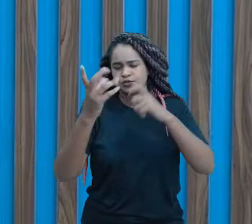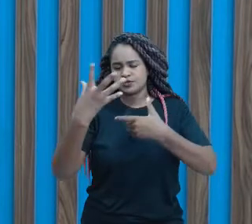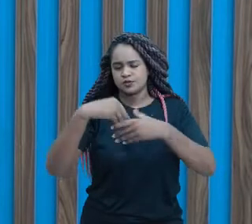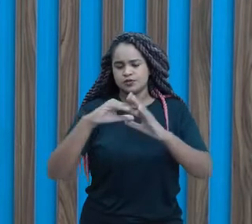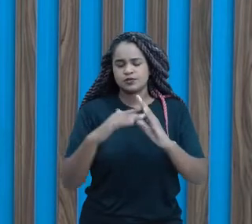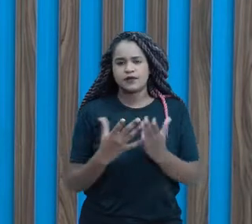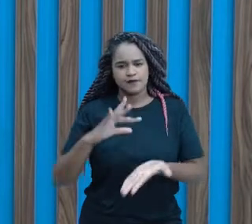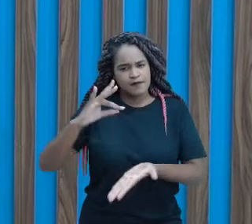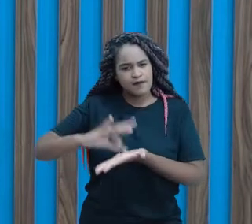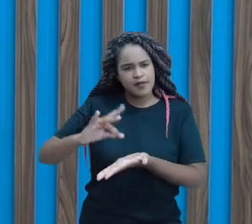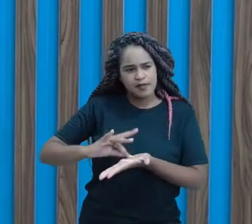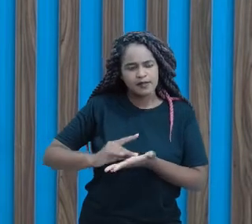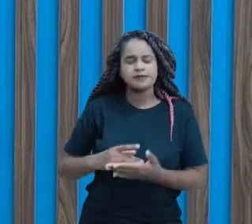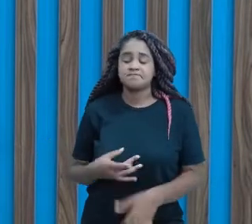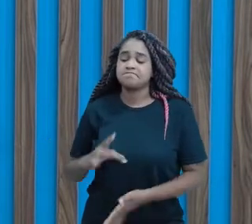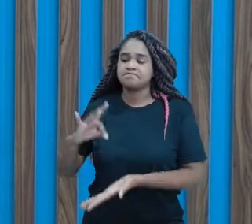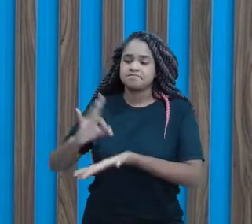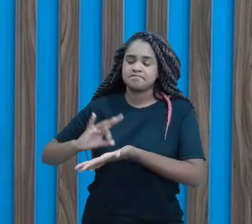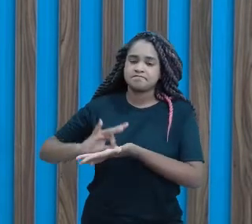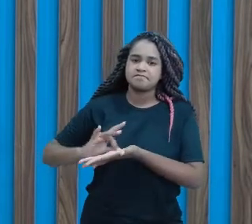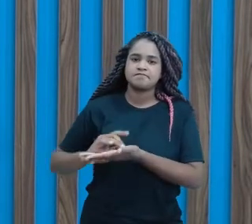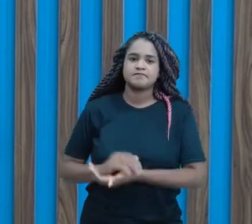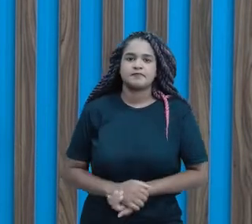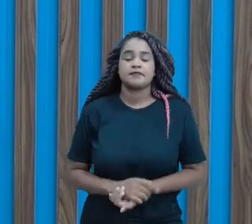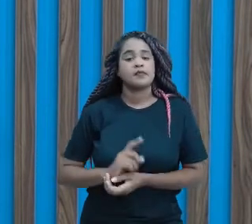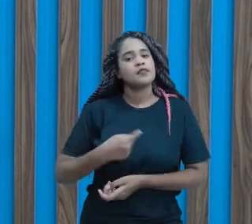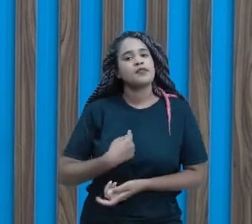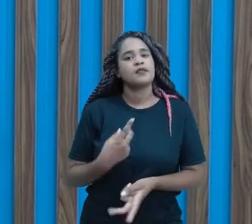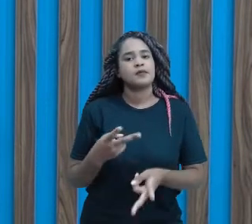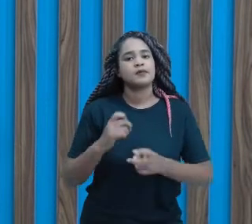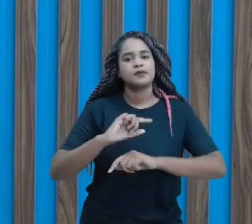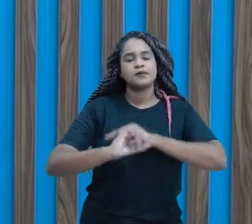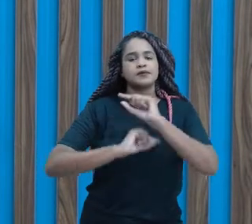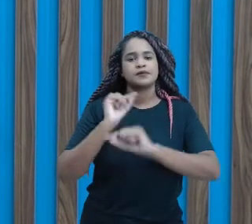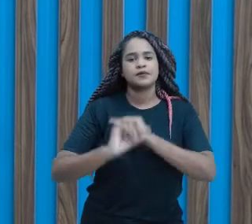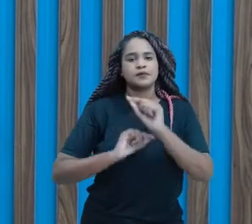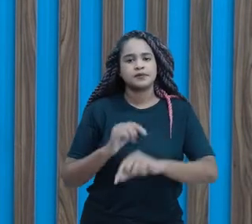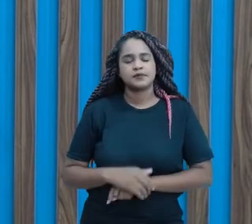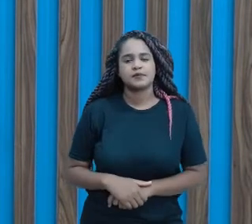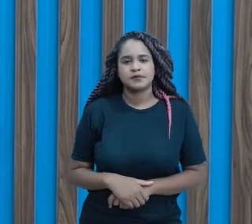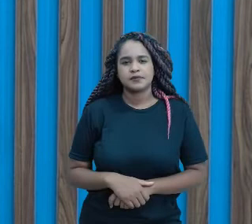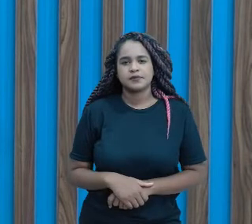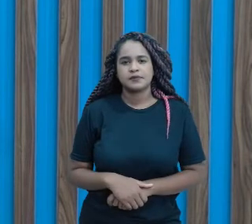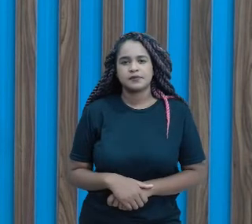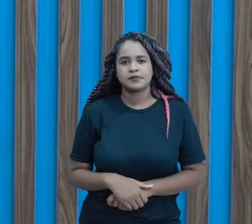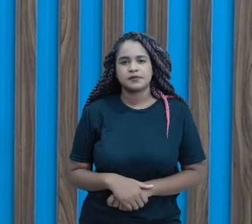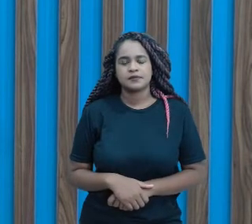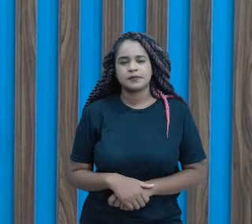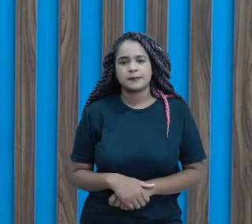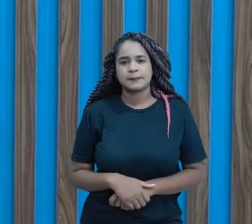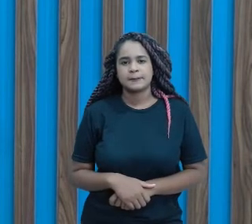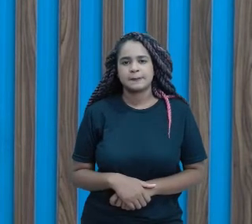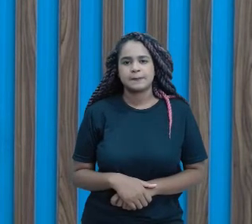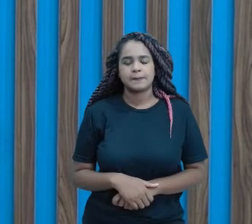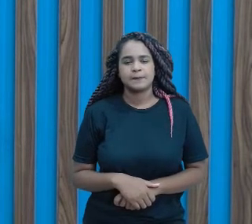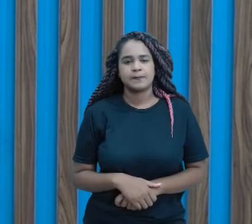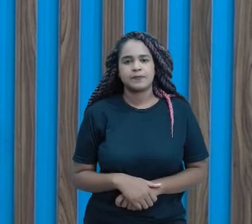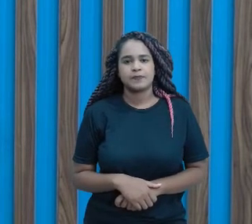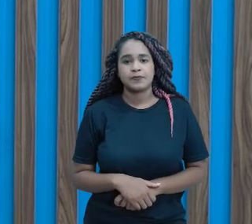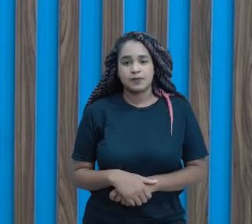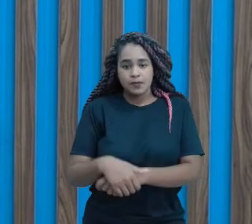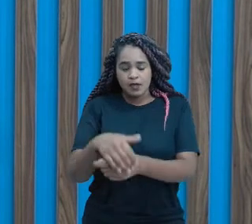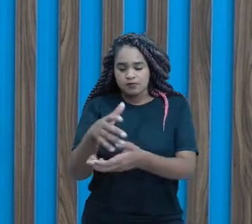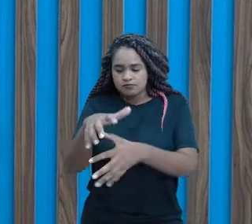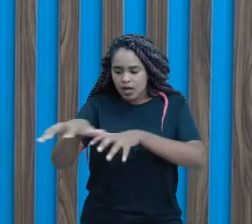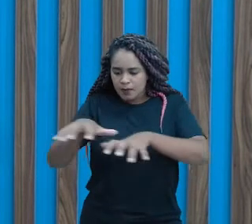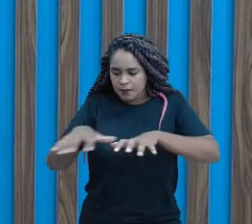É verdade, né? A gente observa, inclusive, né, que com o desfacelamento